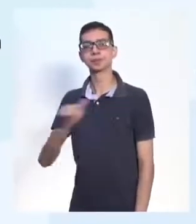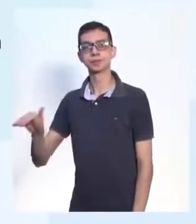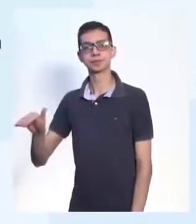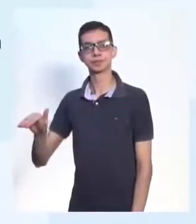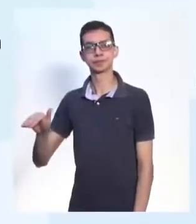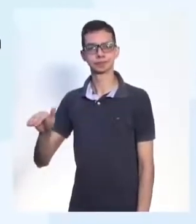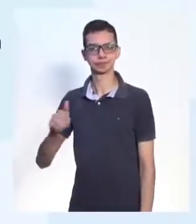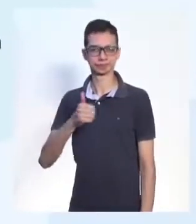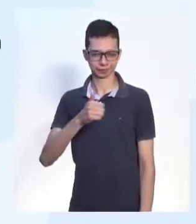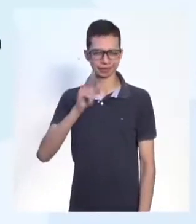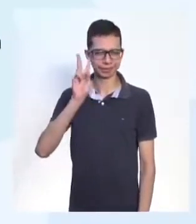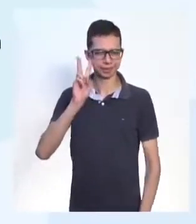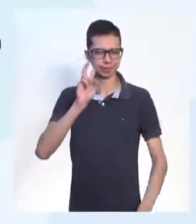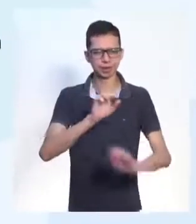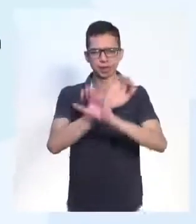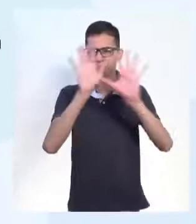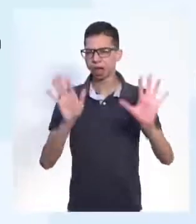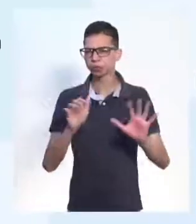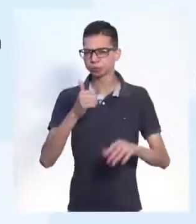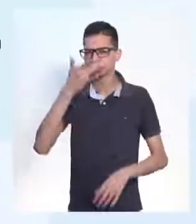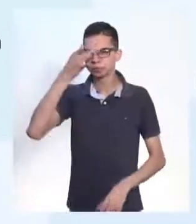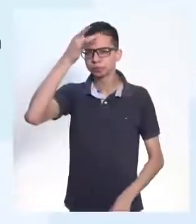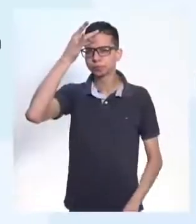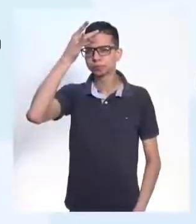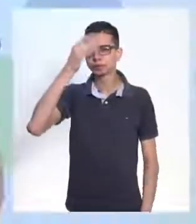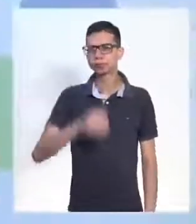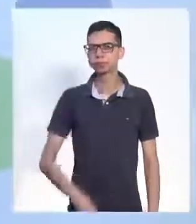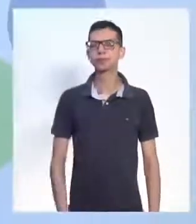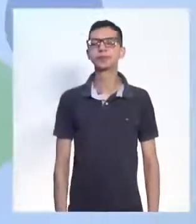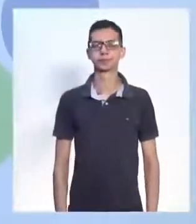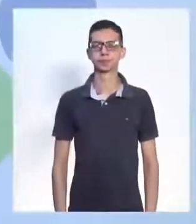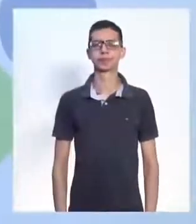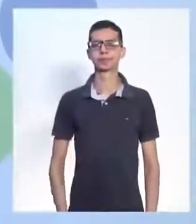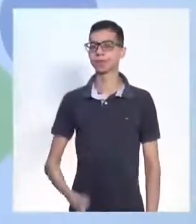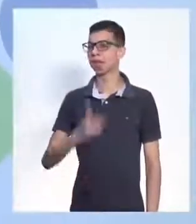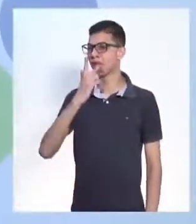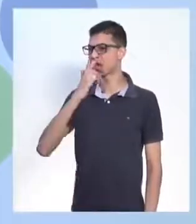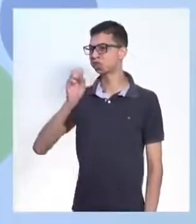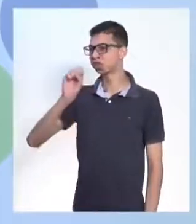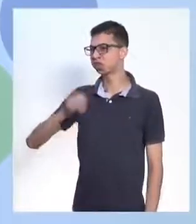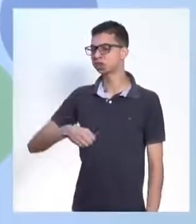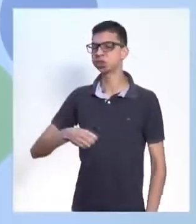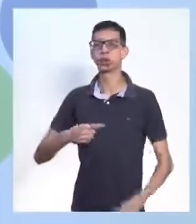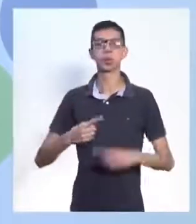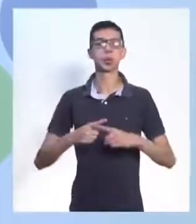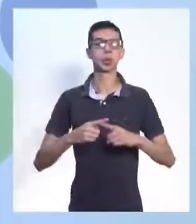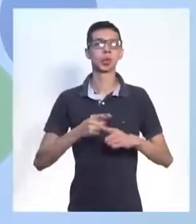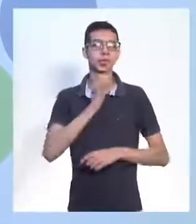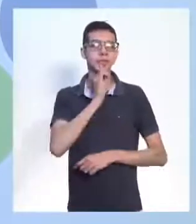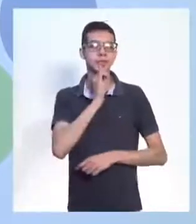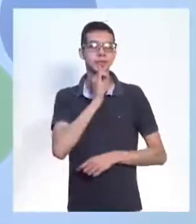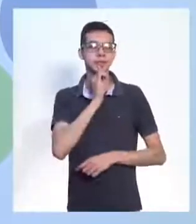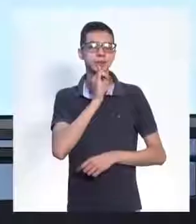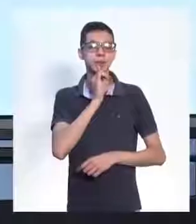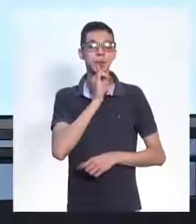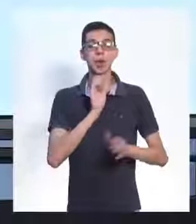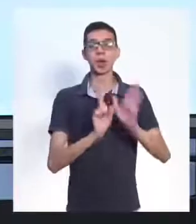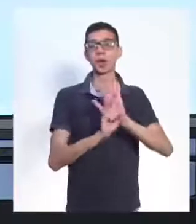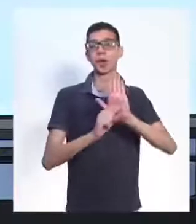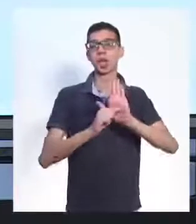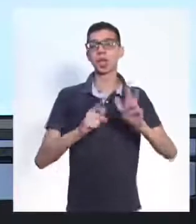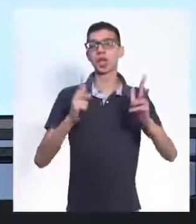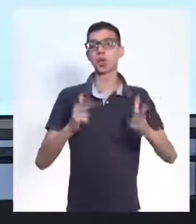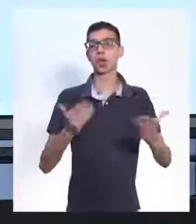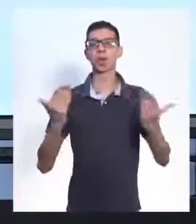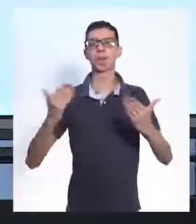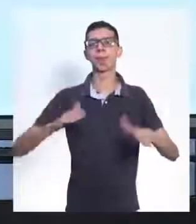Fica aqui lembrando duas situações, né? Positiva praia, né? E a negativa sorvetinho. Né? Boa, né? Seria mais